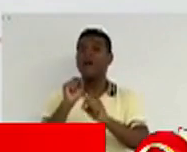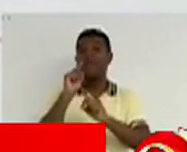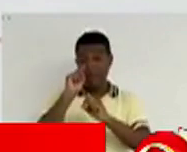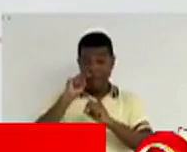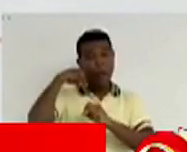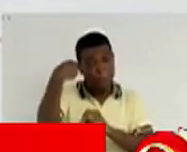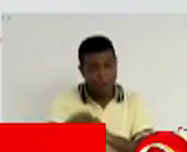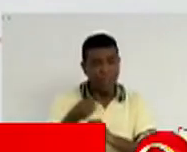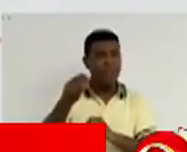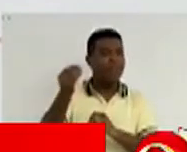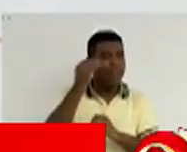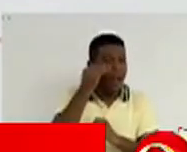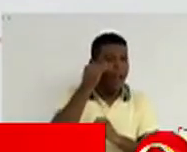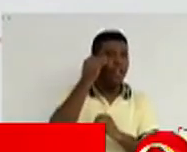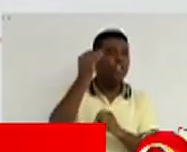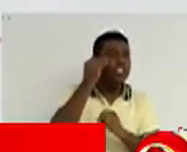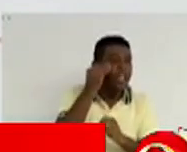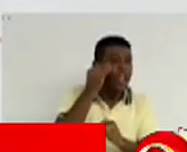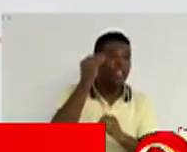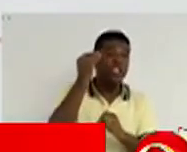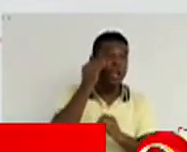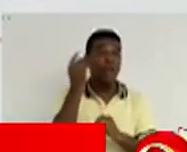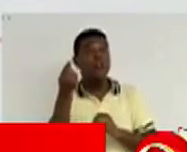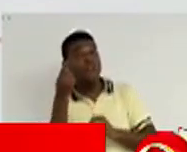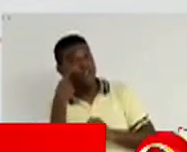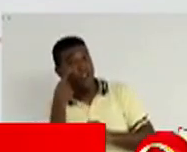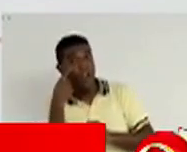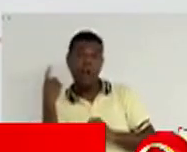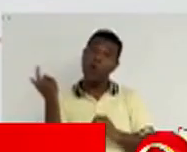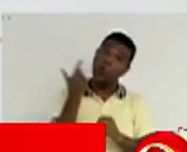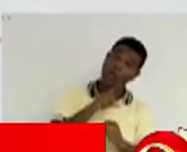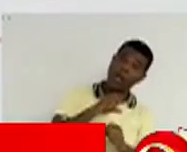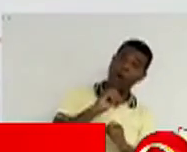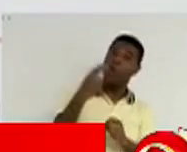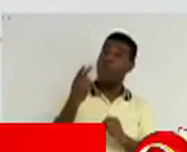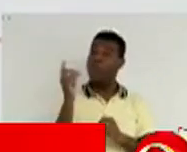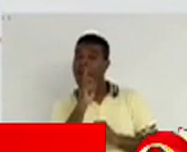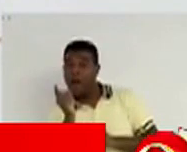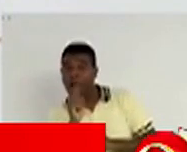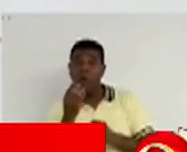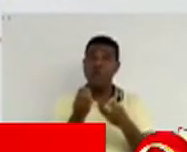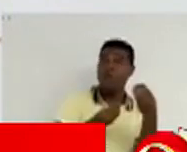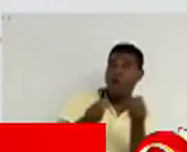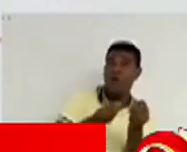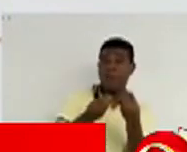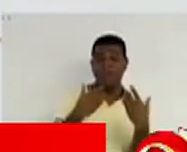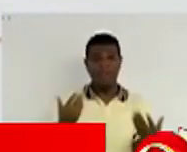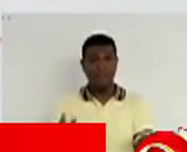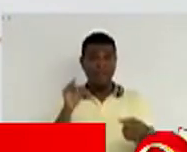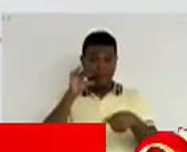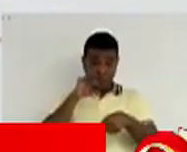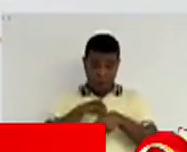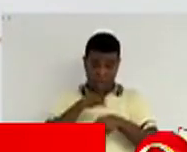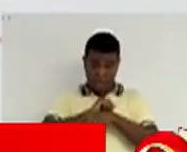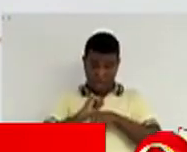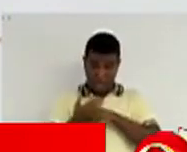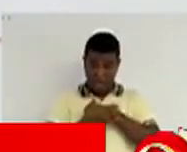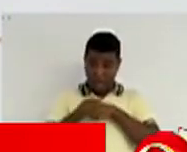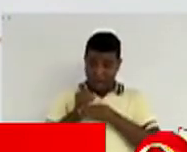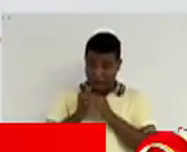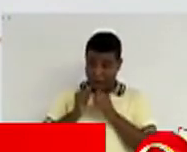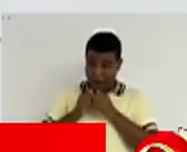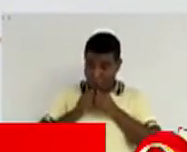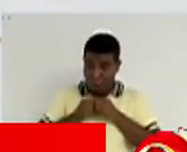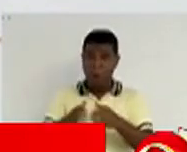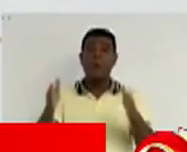efetivamente a produção então quando nós vemos essa epidemia que começou em janeiro é possível nós